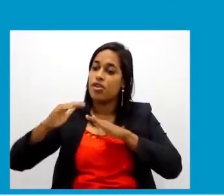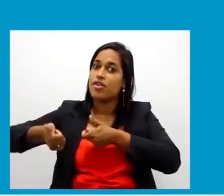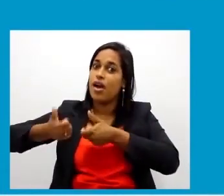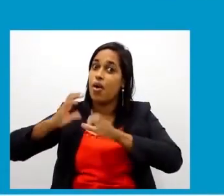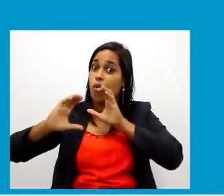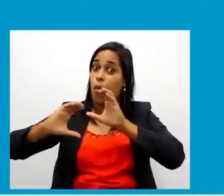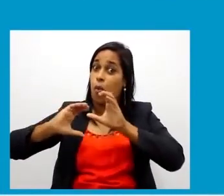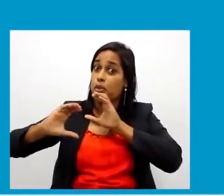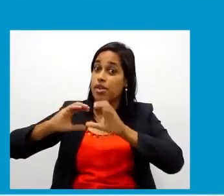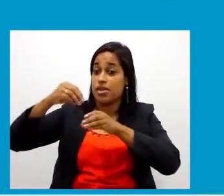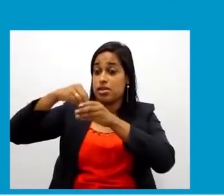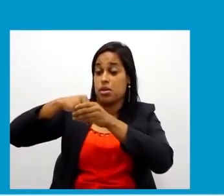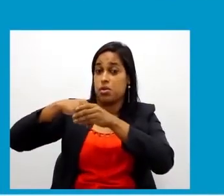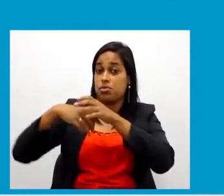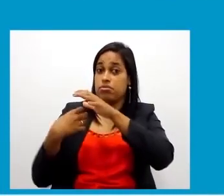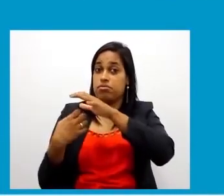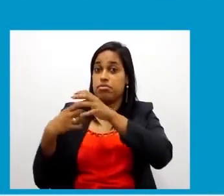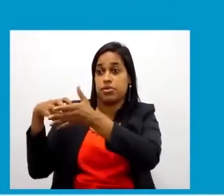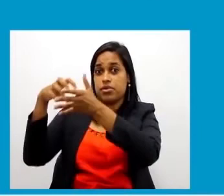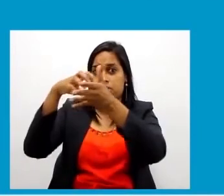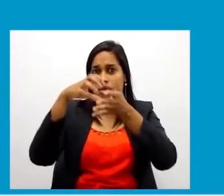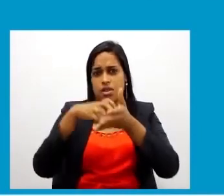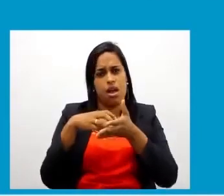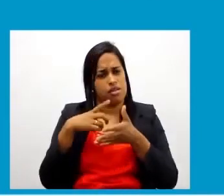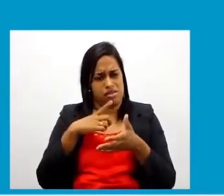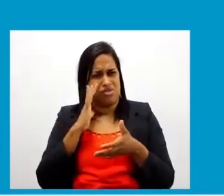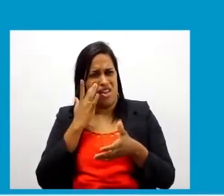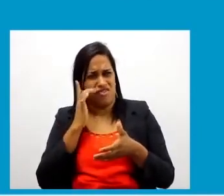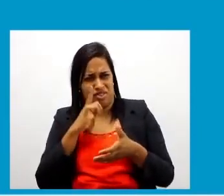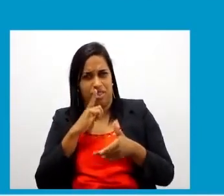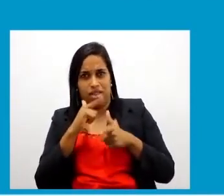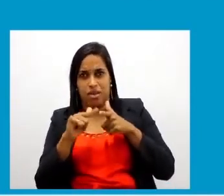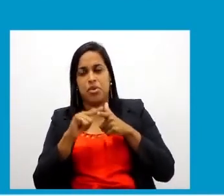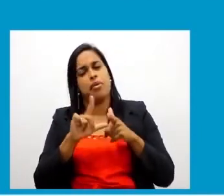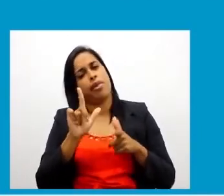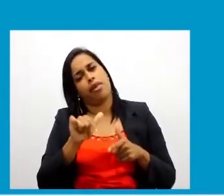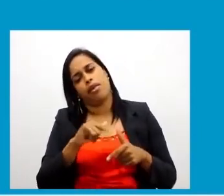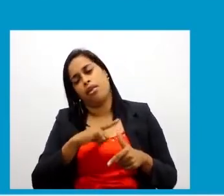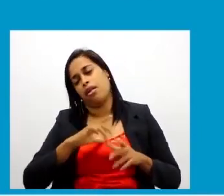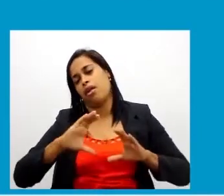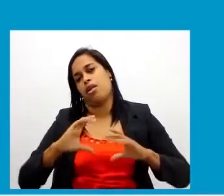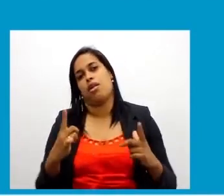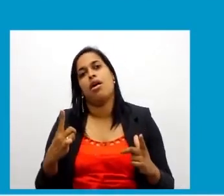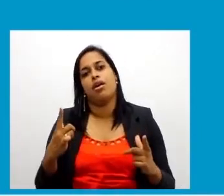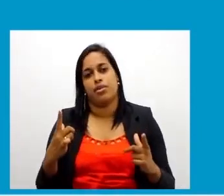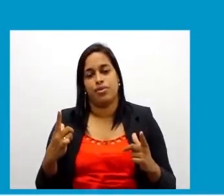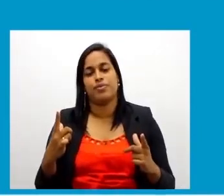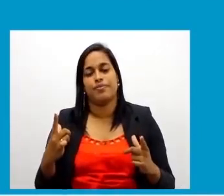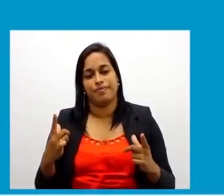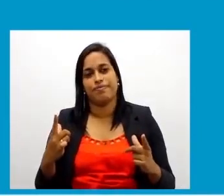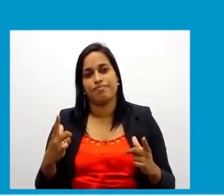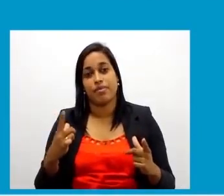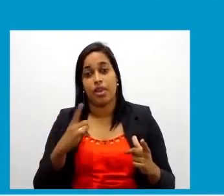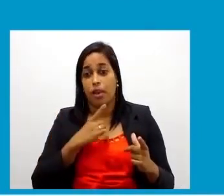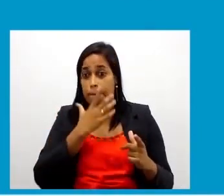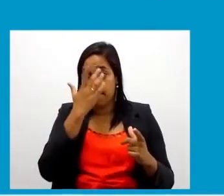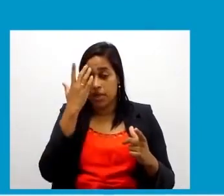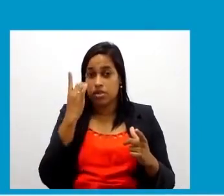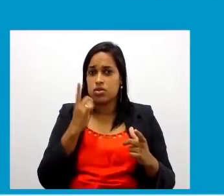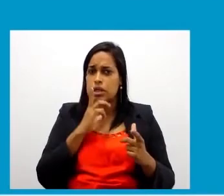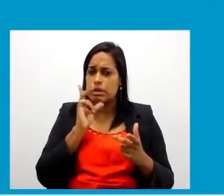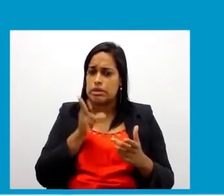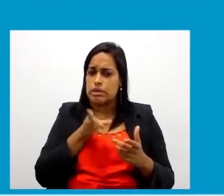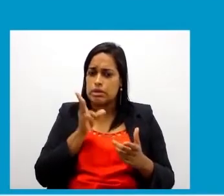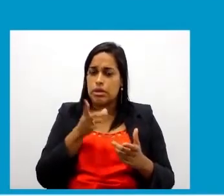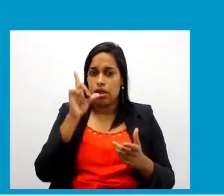melhorar a comunicação interdepartamentos. Será que eles têm problemas como as outras empresas? Possivelmente tem, né? Mas tem gente para